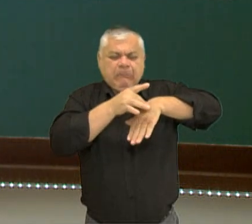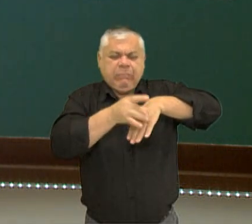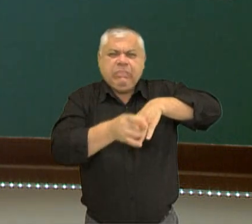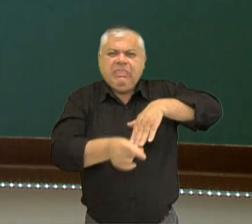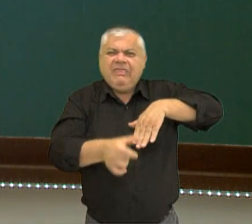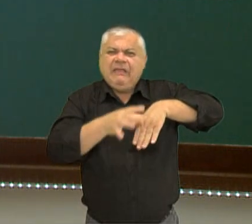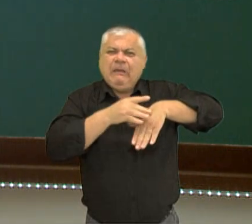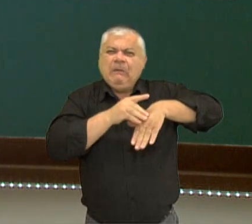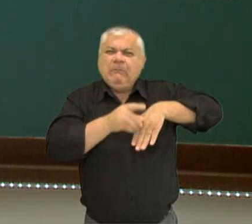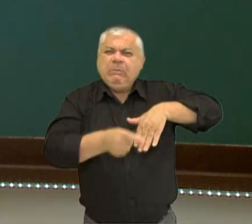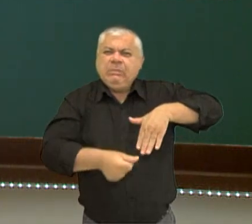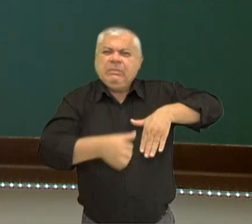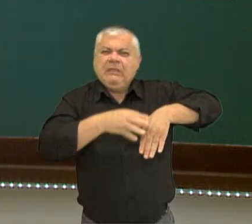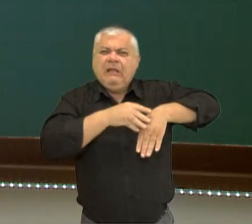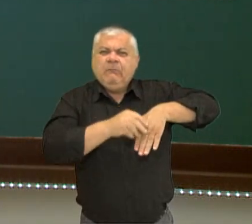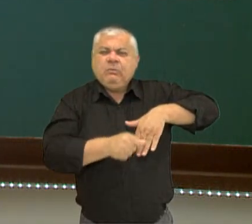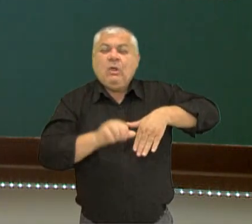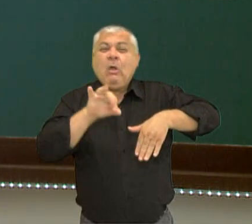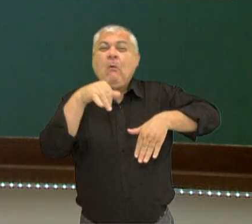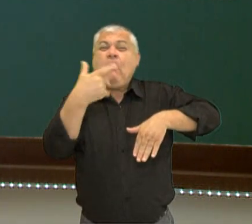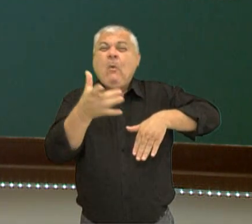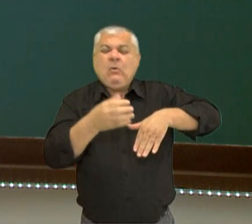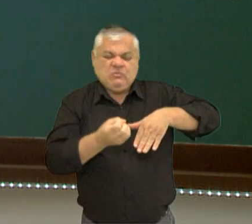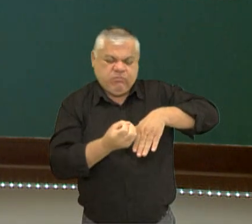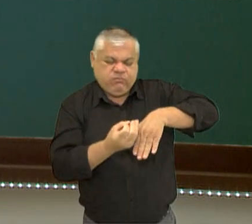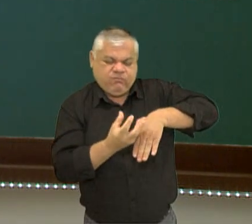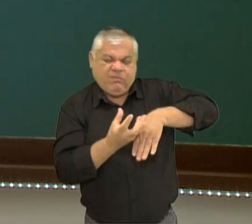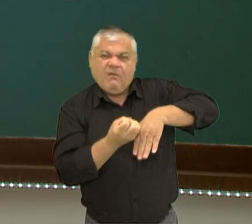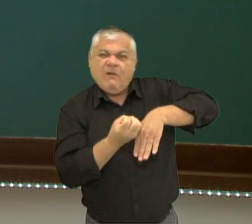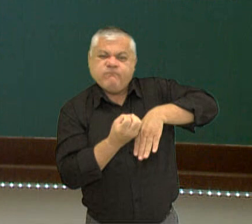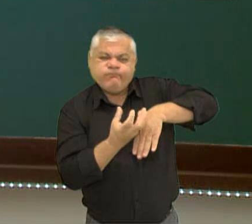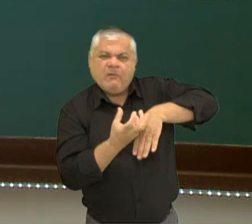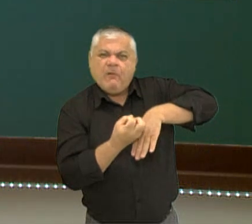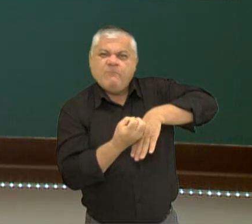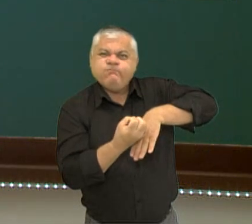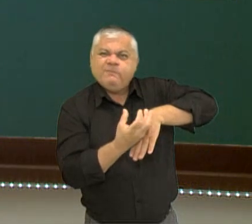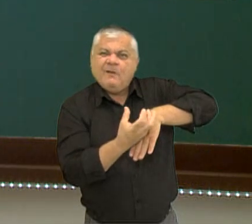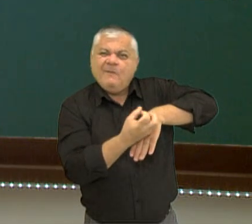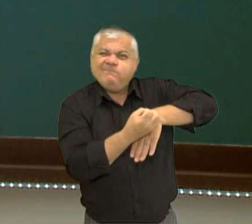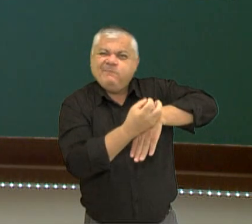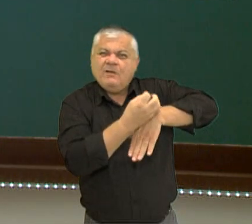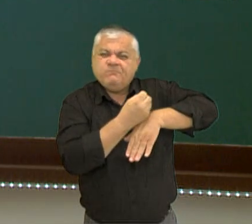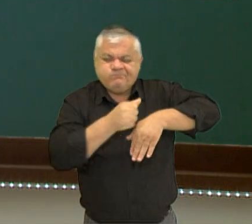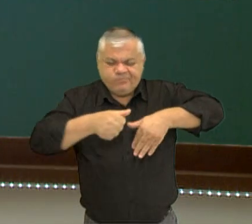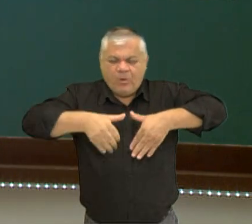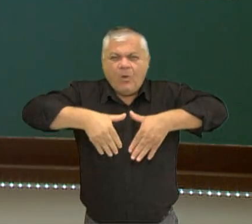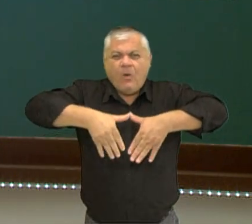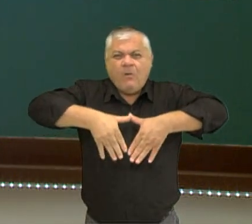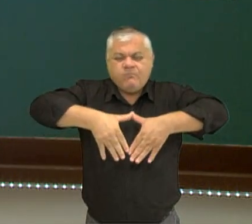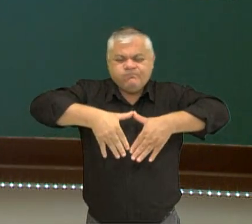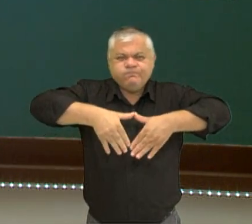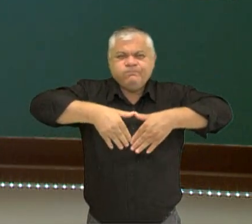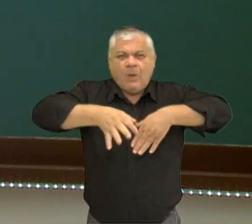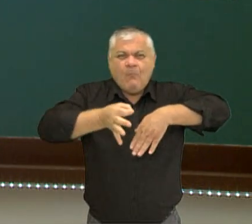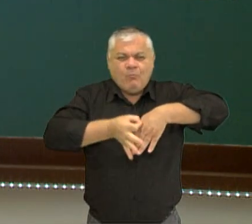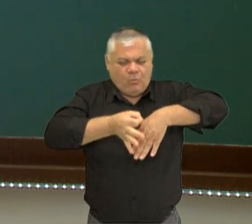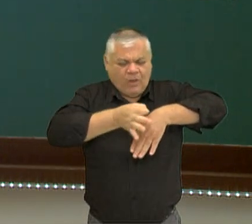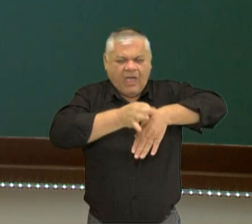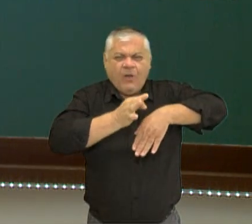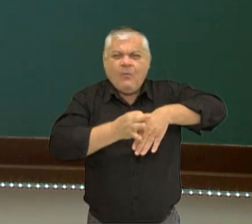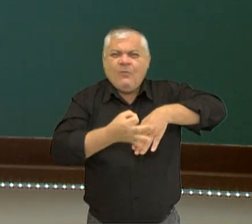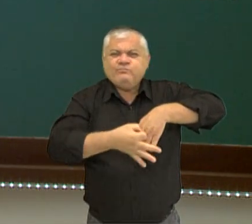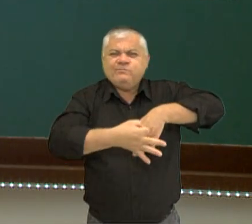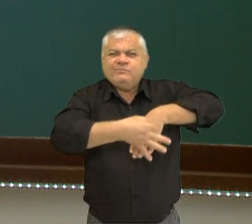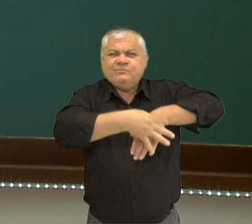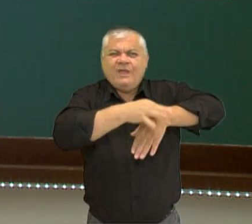e outro tecido fibroso vai sendo formado no lugar para tapar aqueles buracos, aquelas